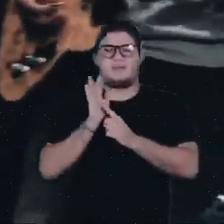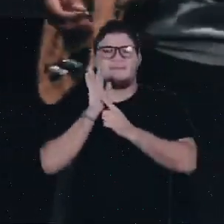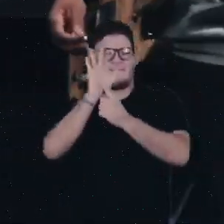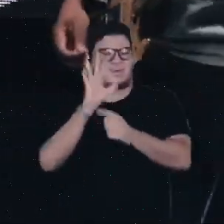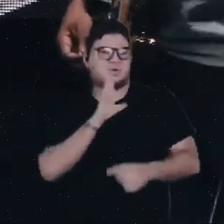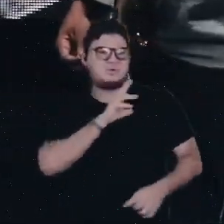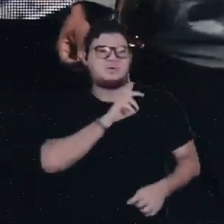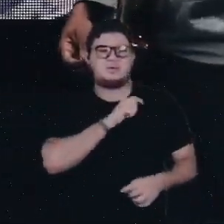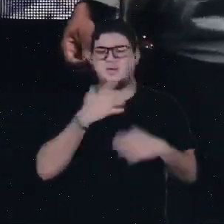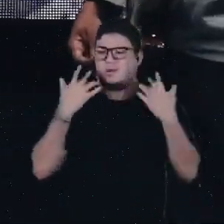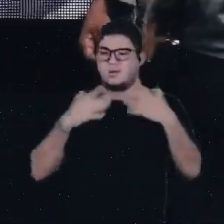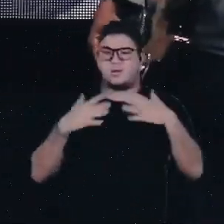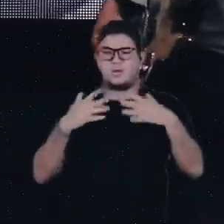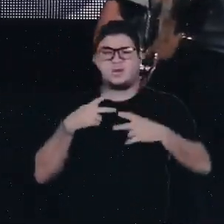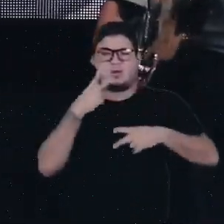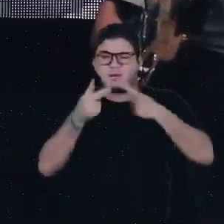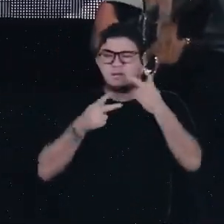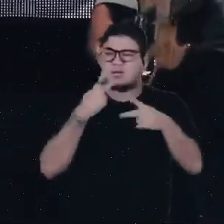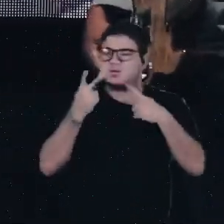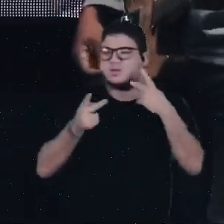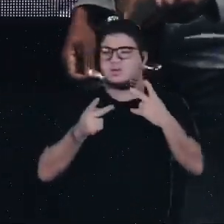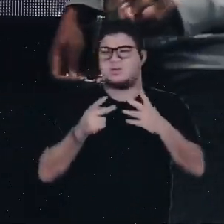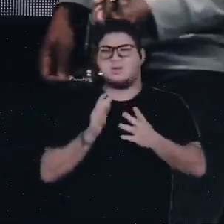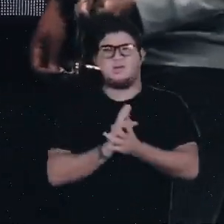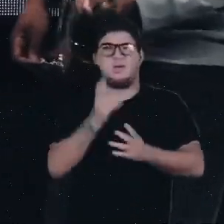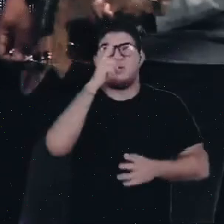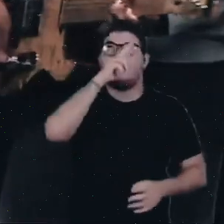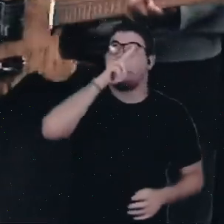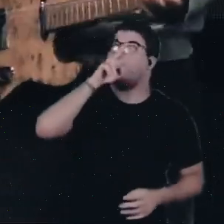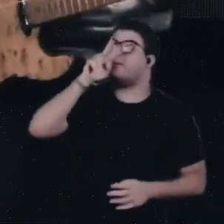Uau. E começou a falar, viu o templo.